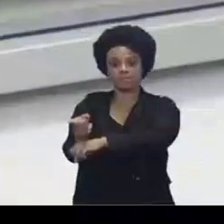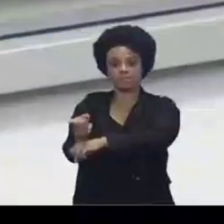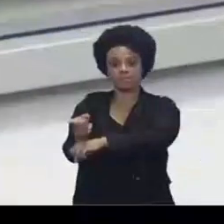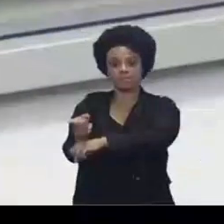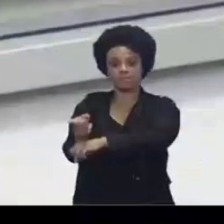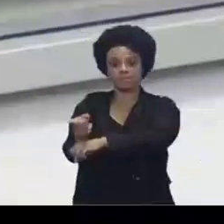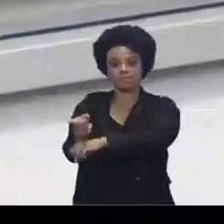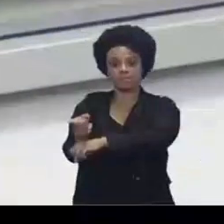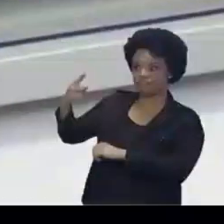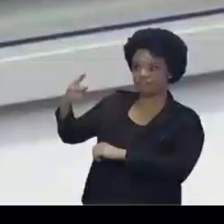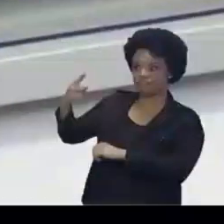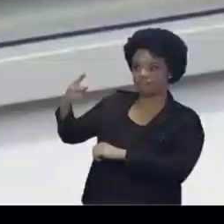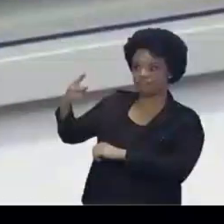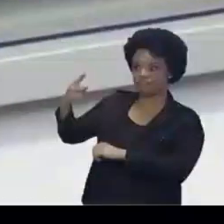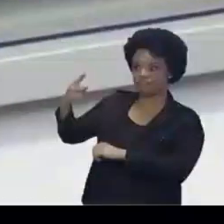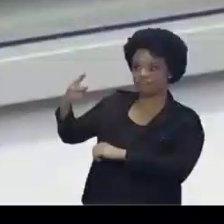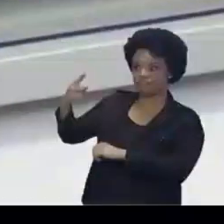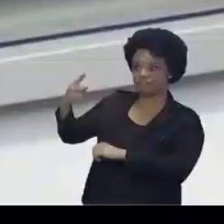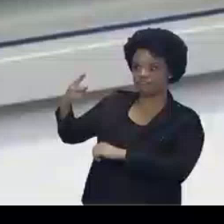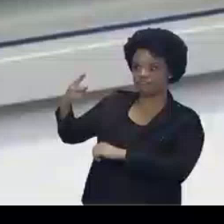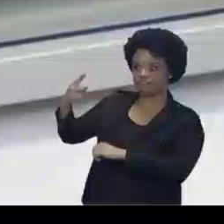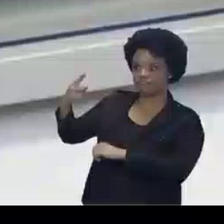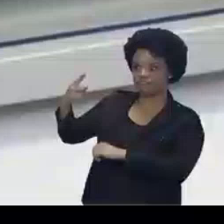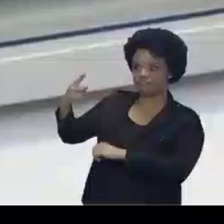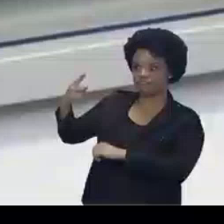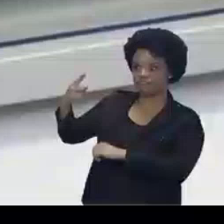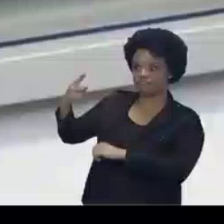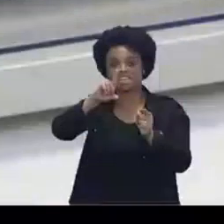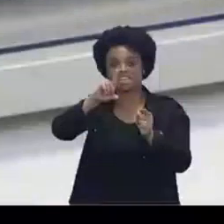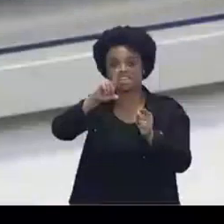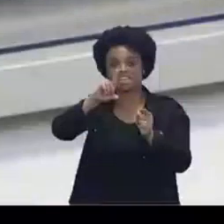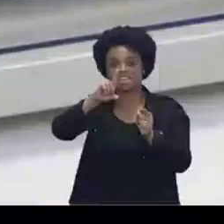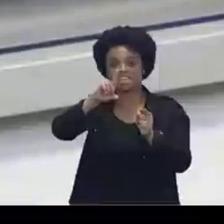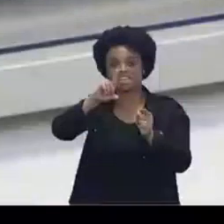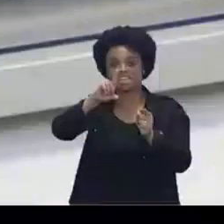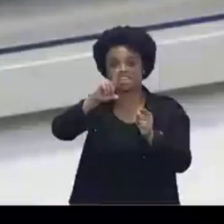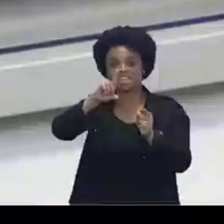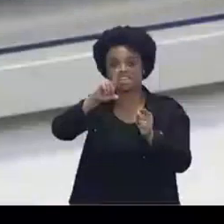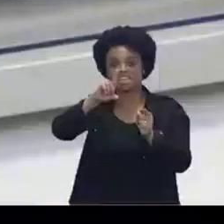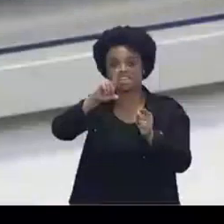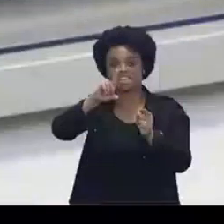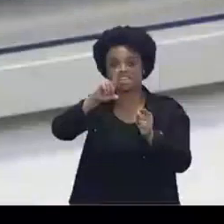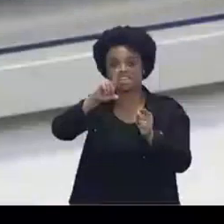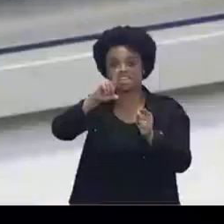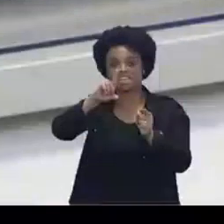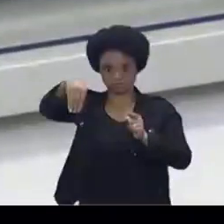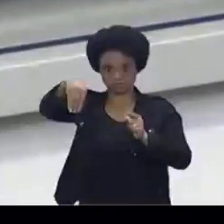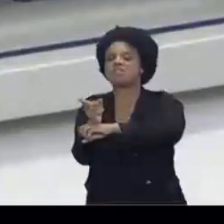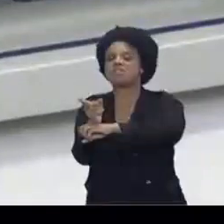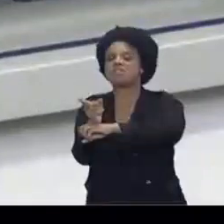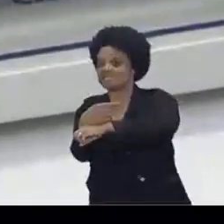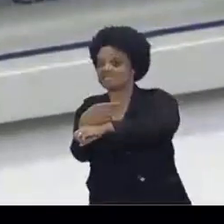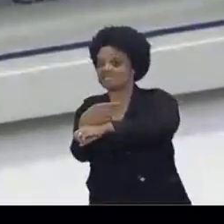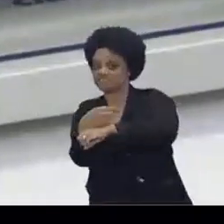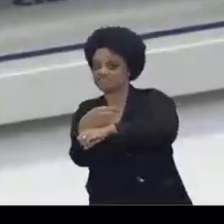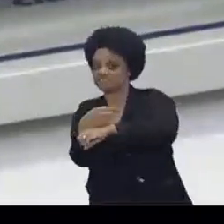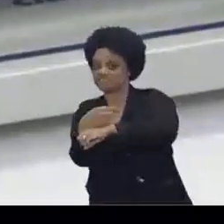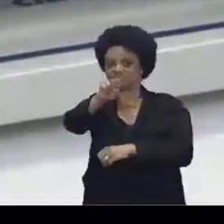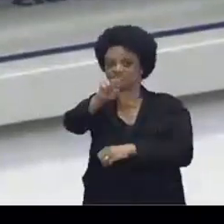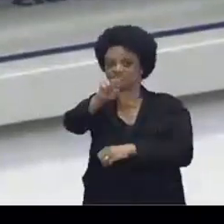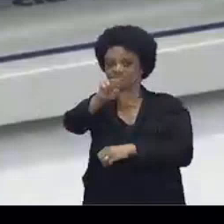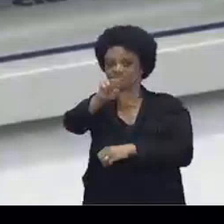da velocidade vai ser o quê? Centímetros pelo tempo que ele andou, segundos. Então, se você for transformar, porque no SI